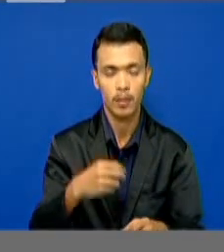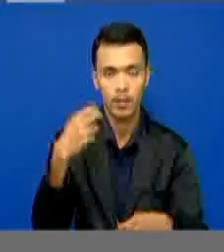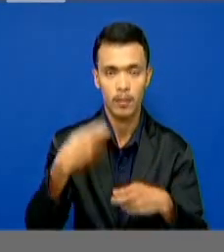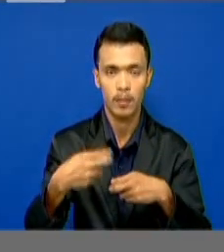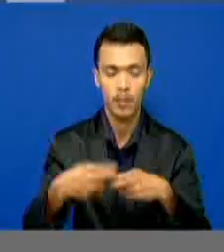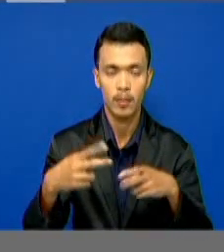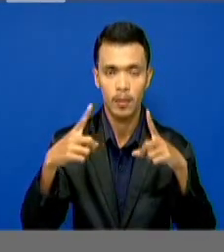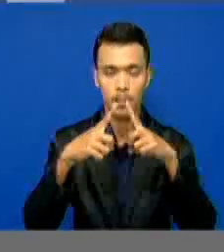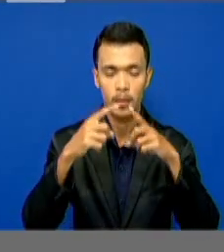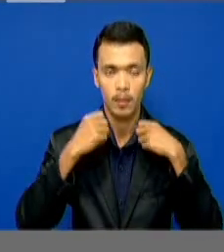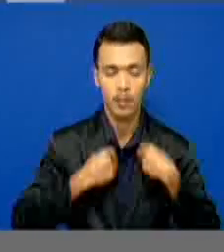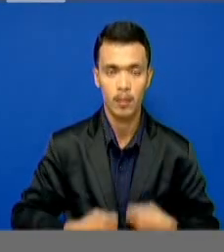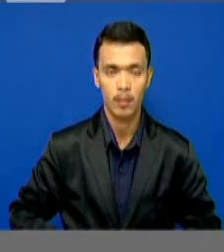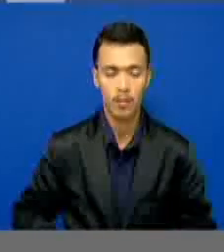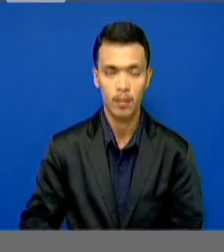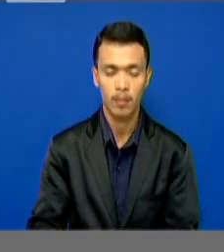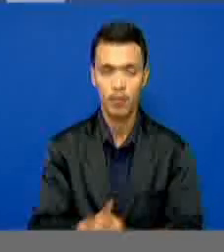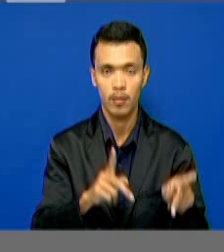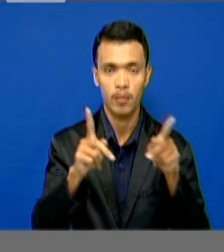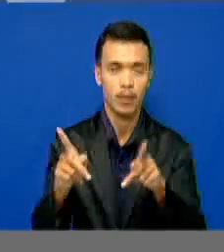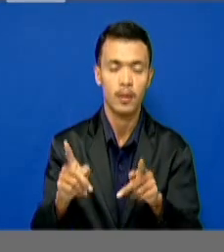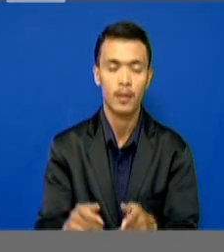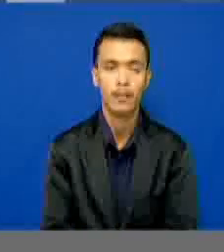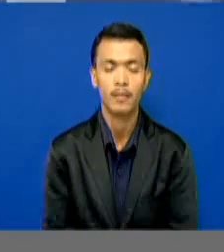impacto ba saúde pública.